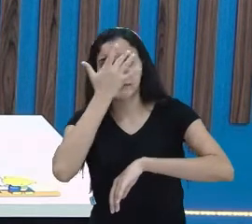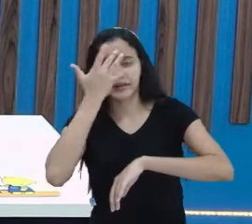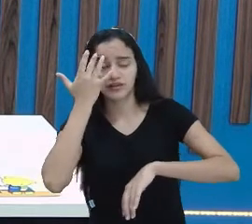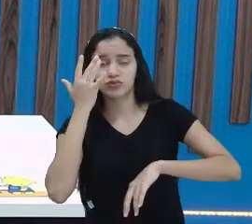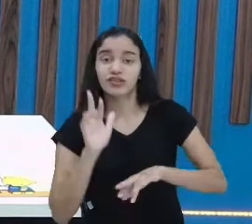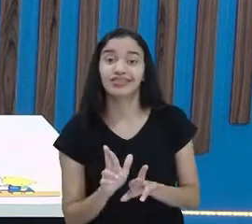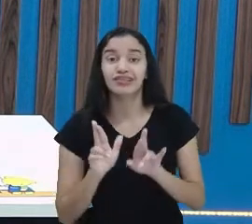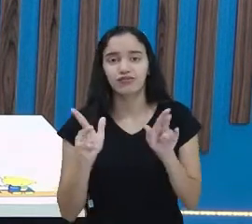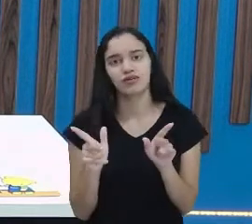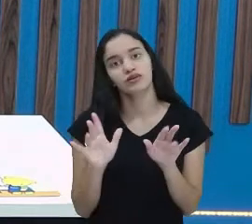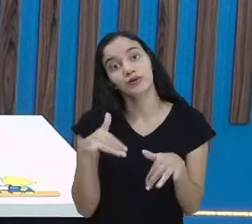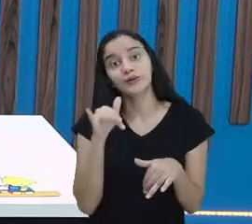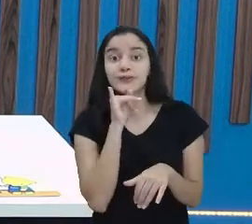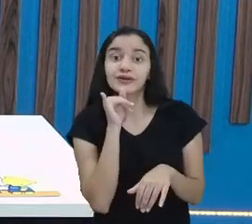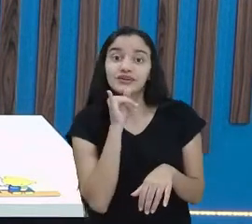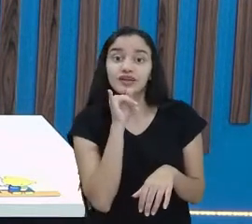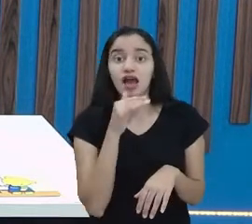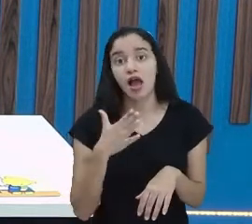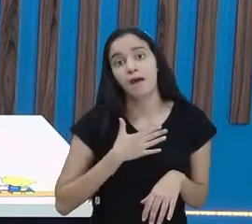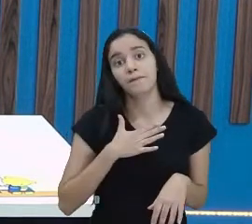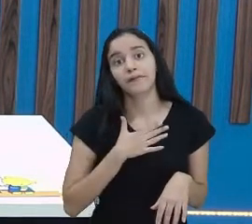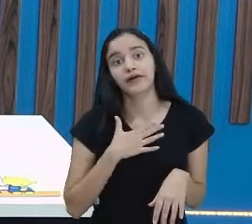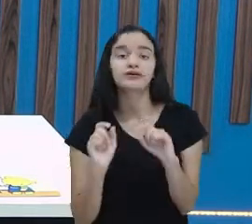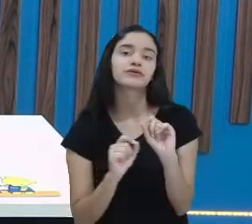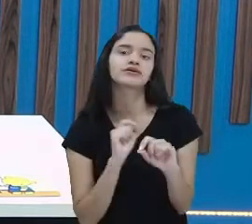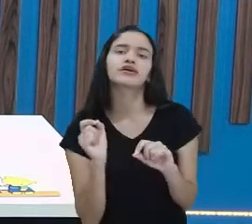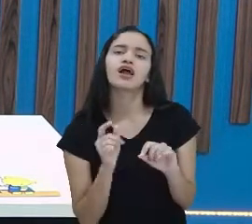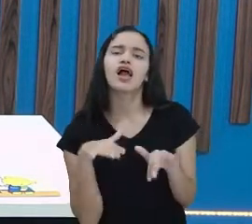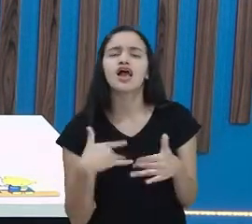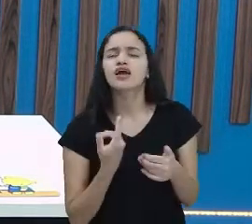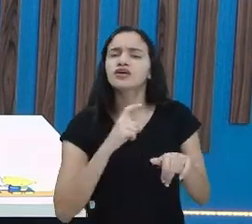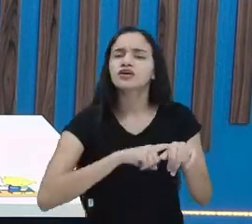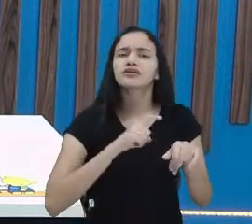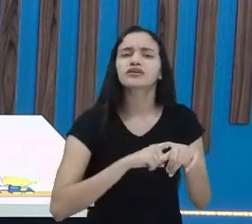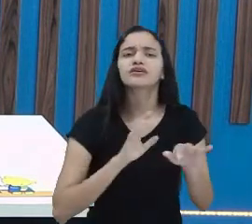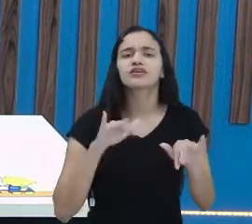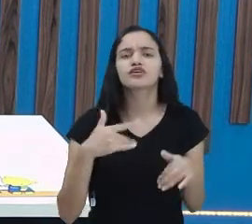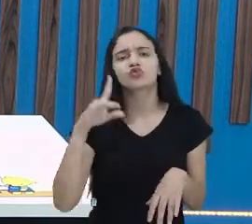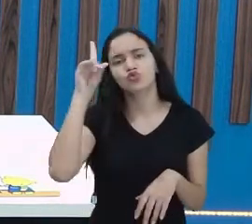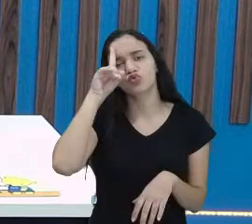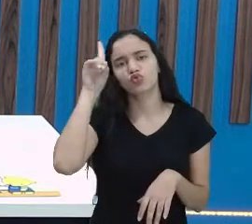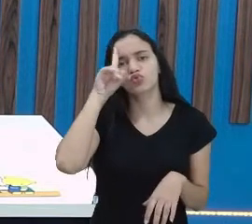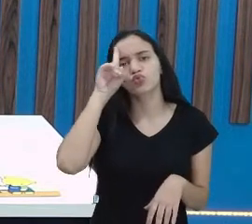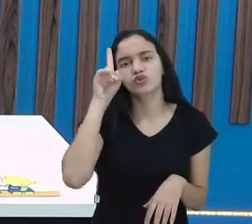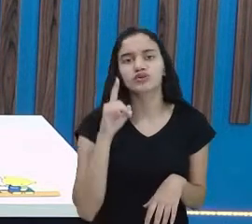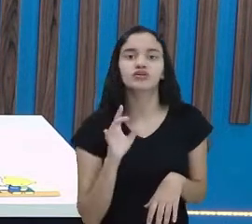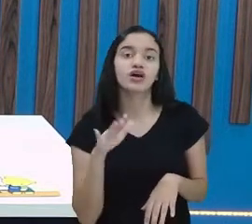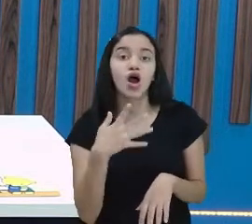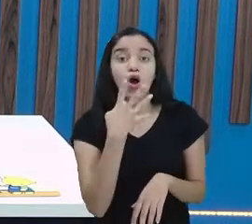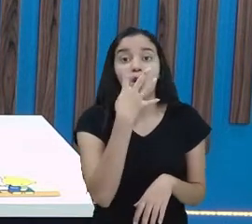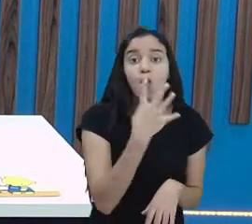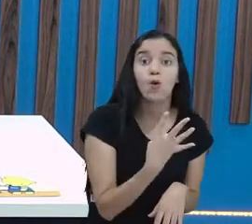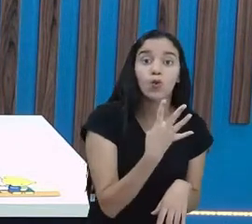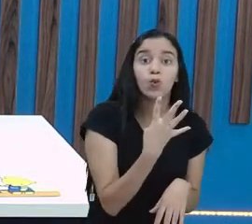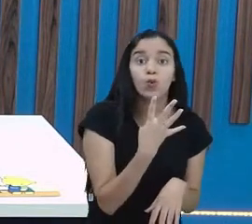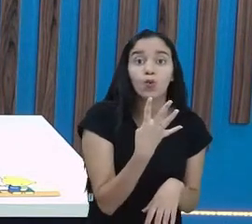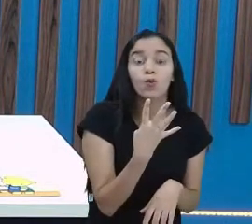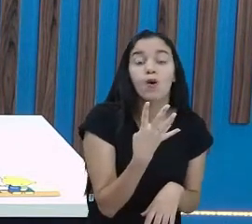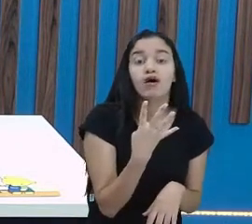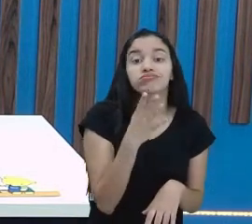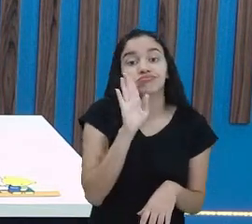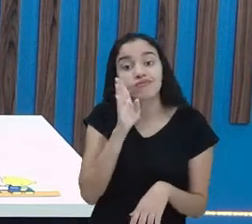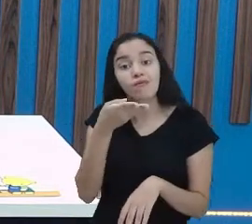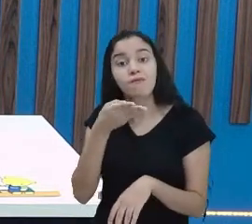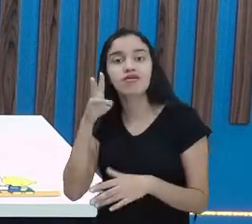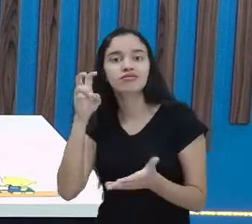rotina diferente. Por exemplo, a minha rotina, que horas eu me acordo? Eu me acordo todos os dias às 4h30